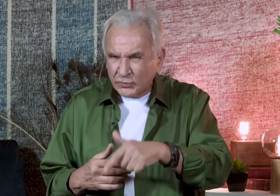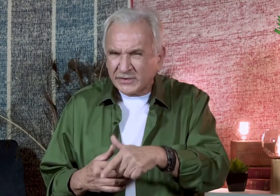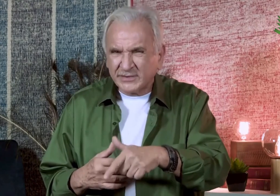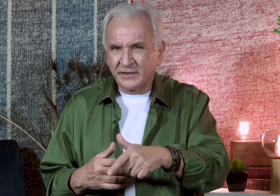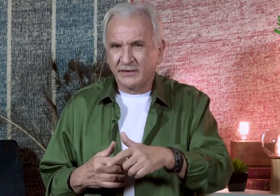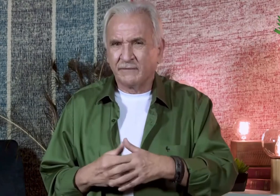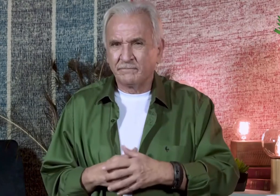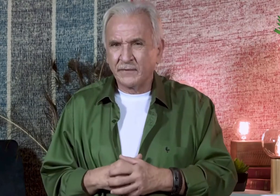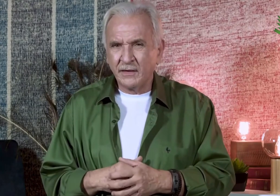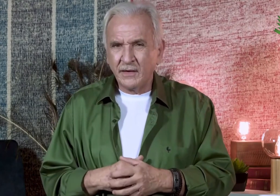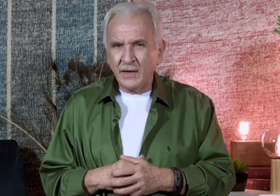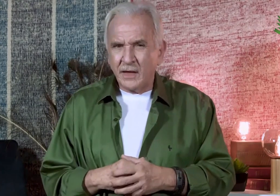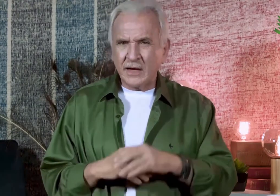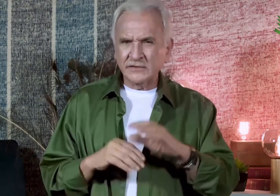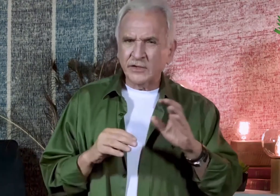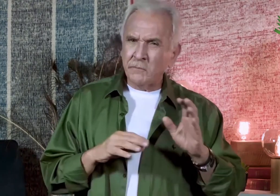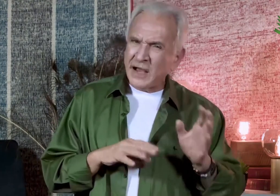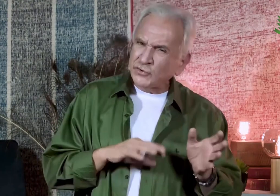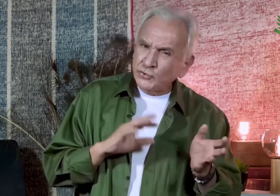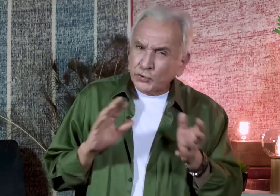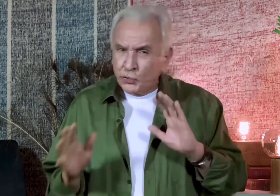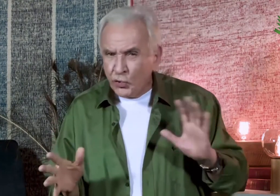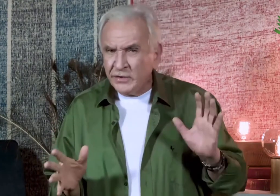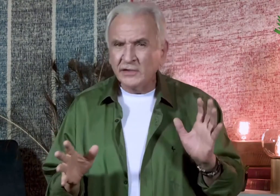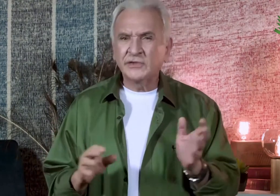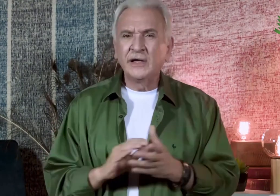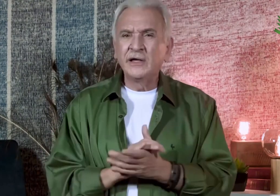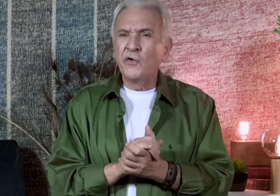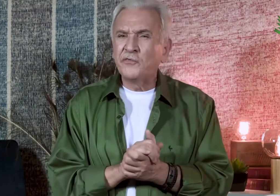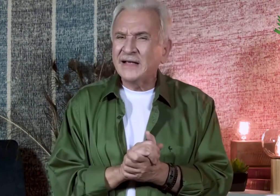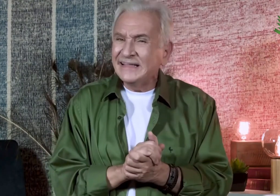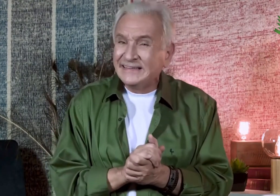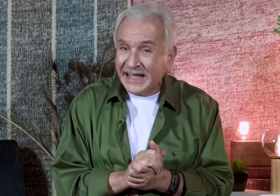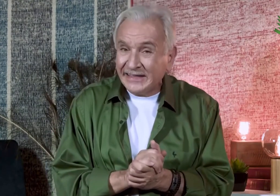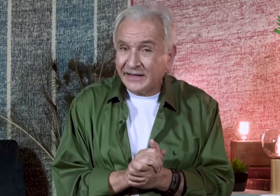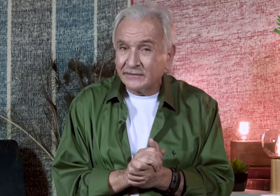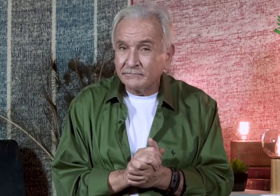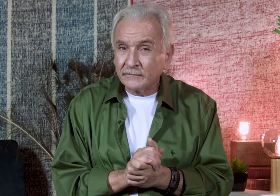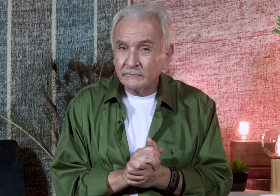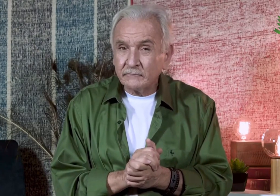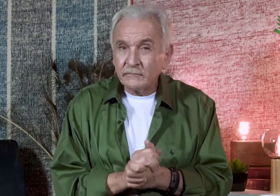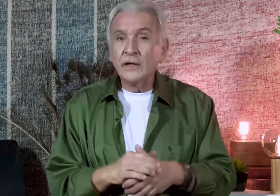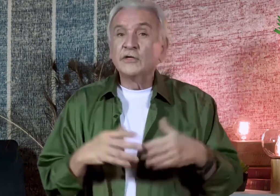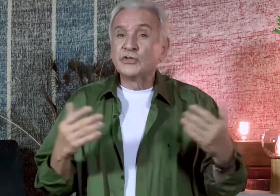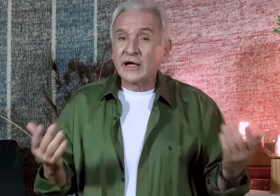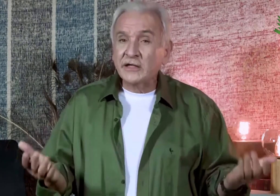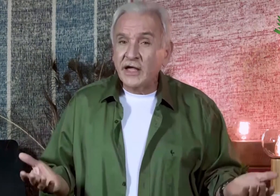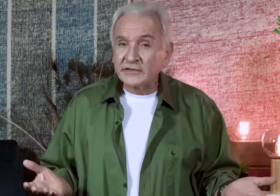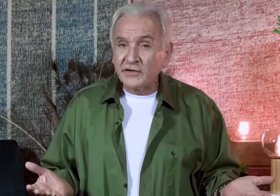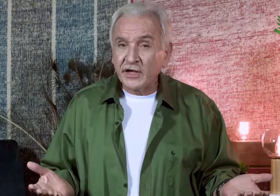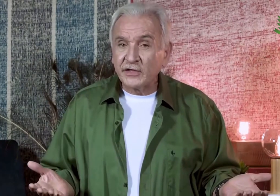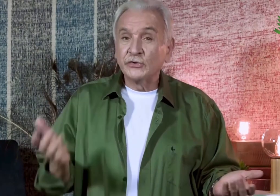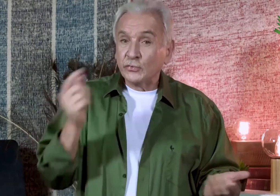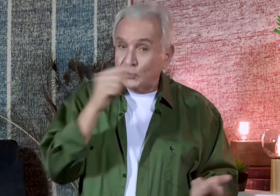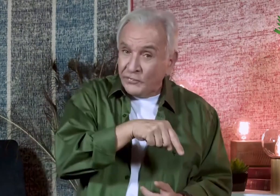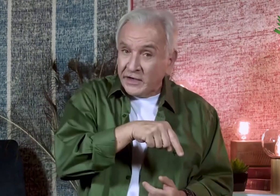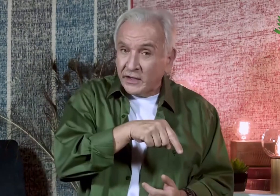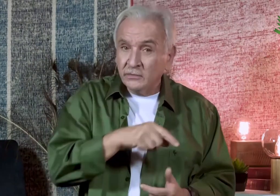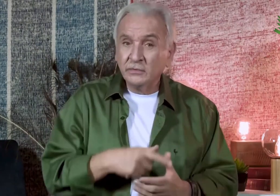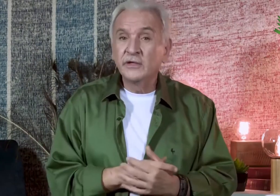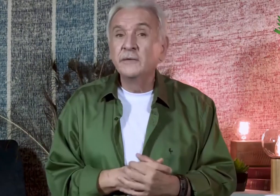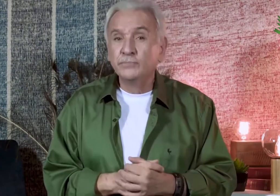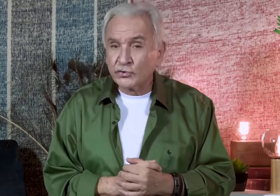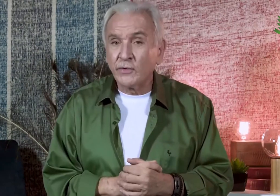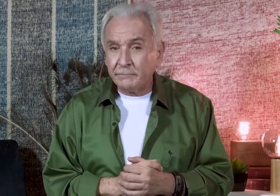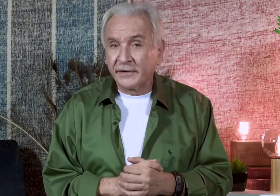da toxina. Elas são mais noturnas e não fazem teia, já que é através do